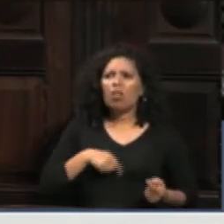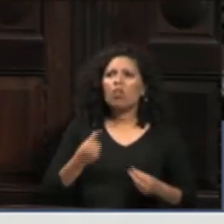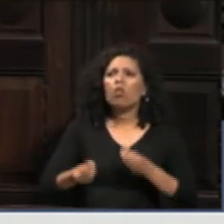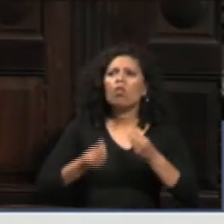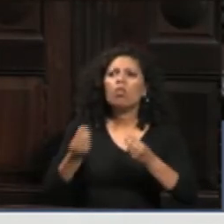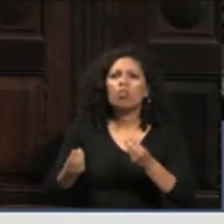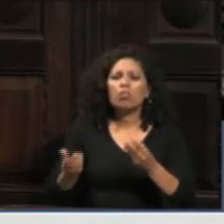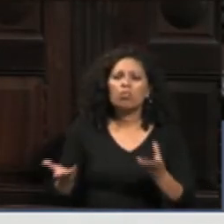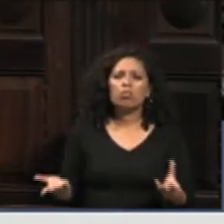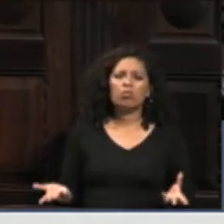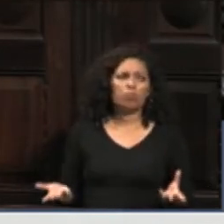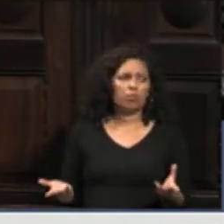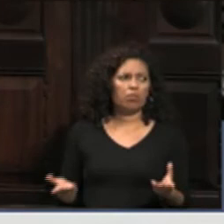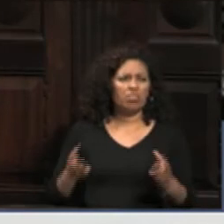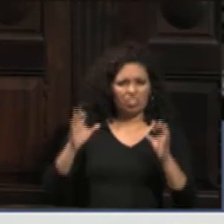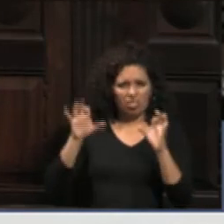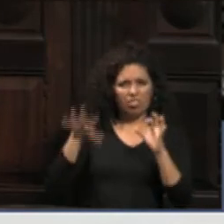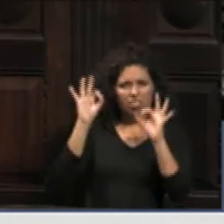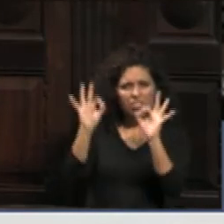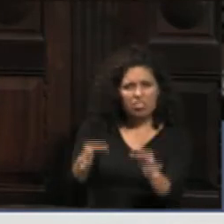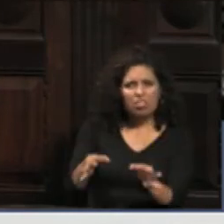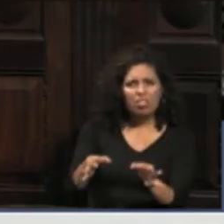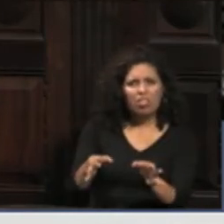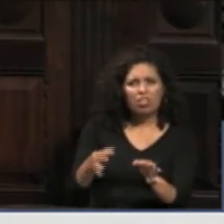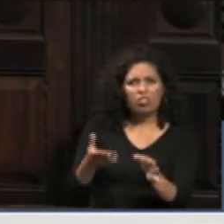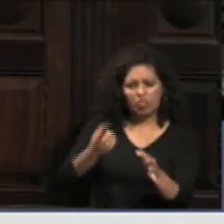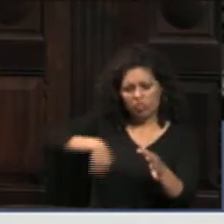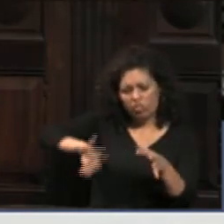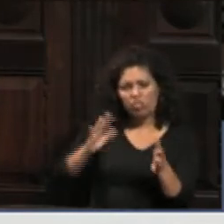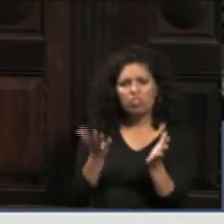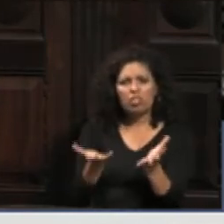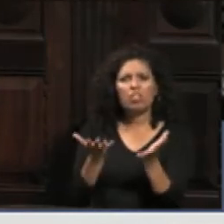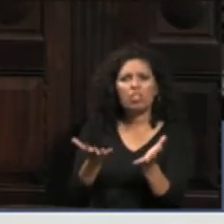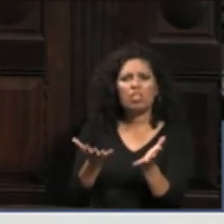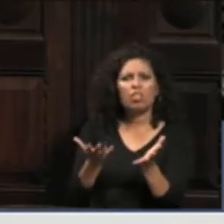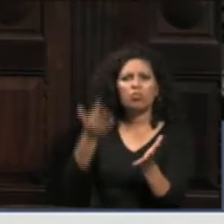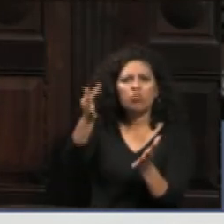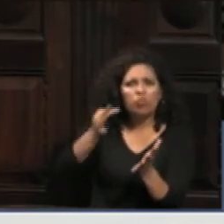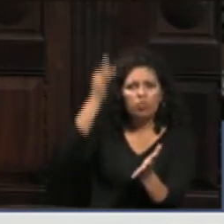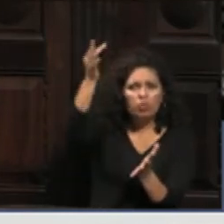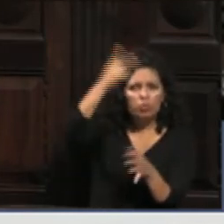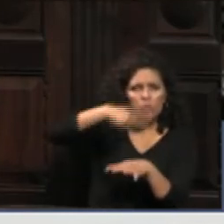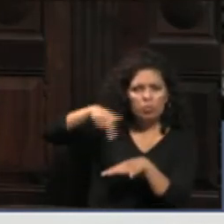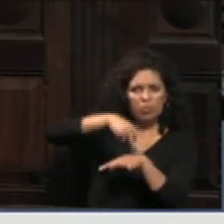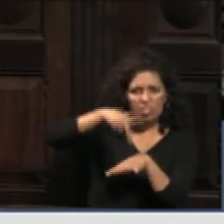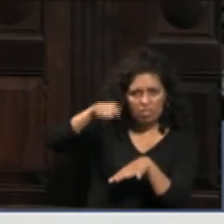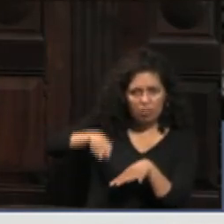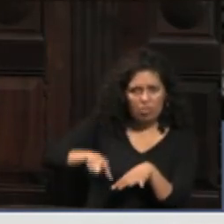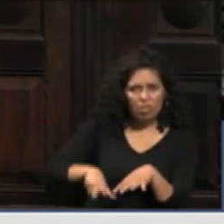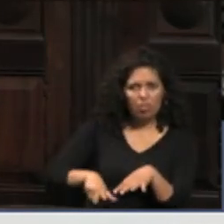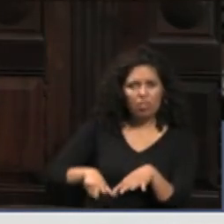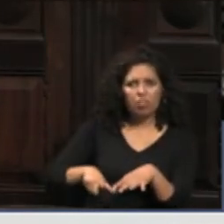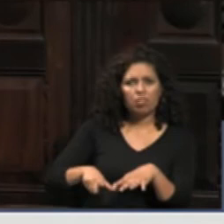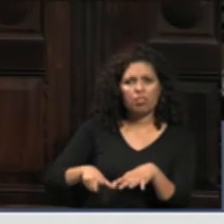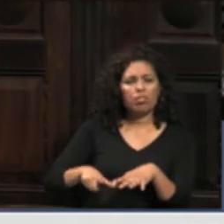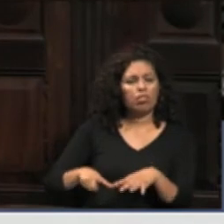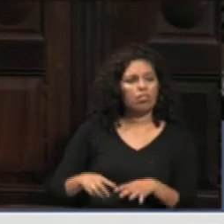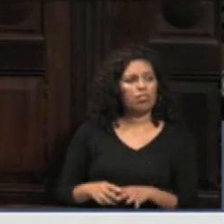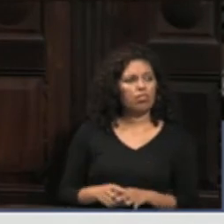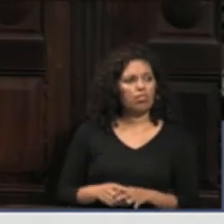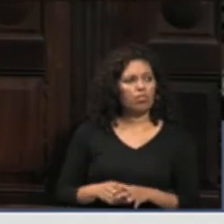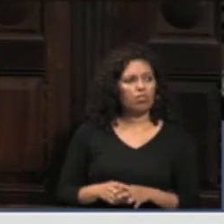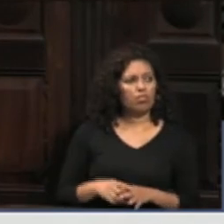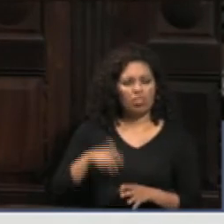dela. Será que é isso que nós estamos querendo para o nosso país? É